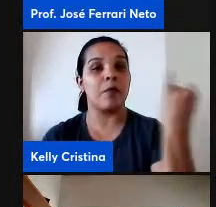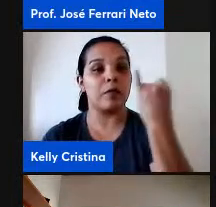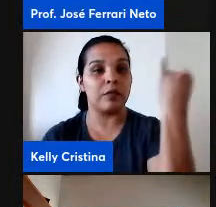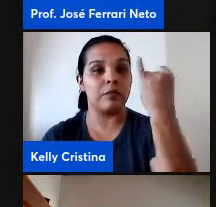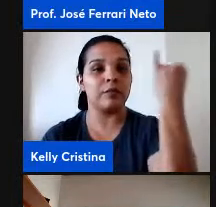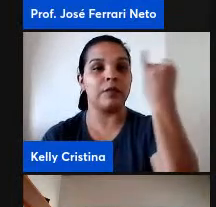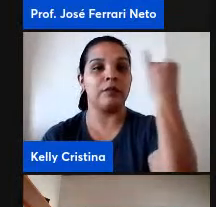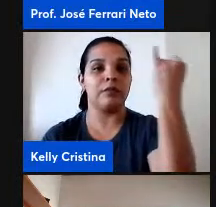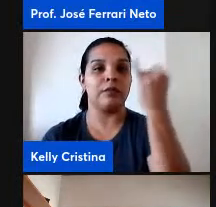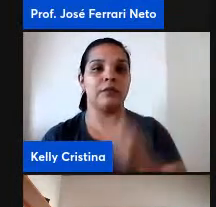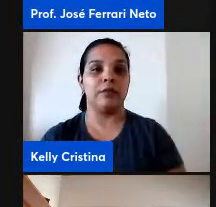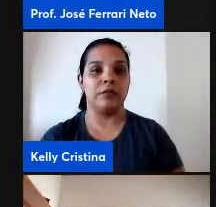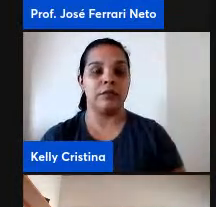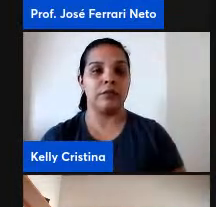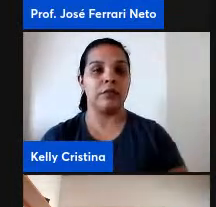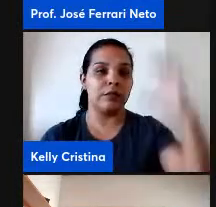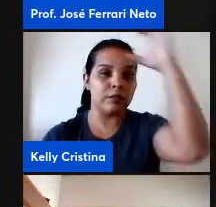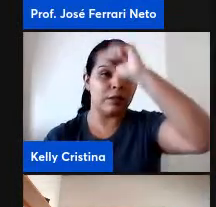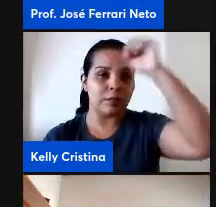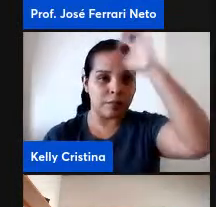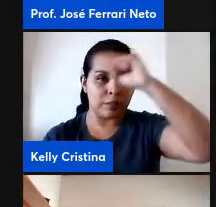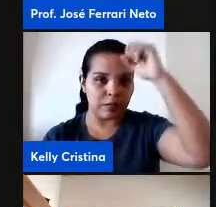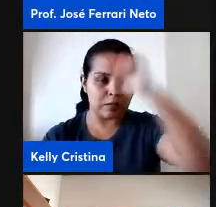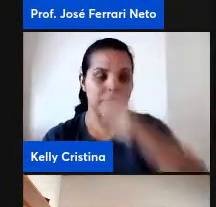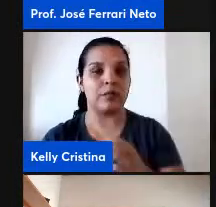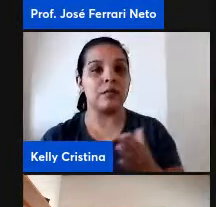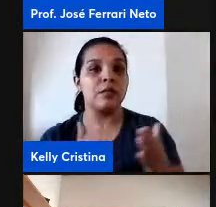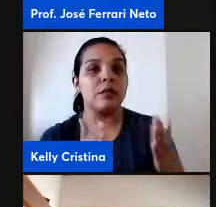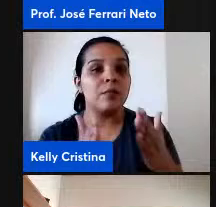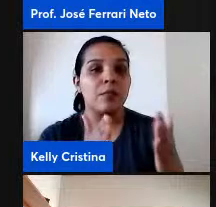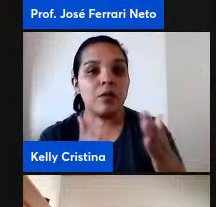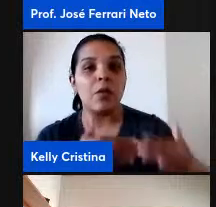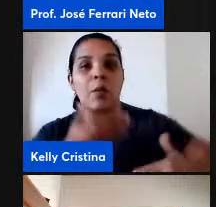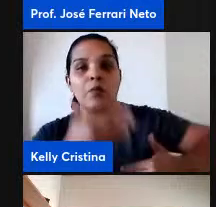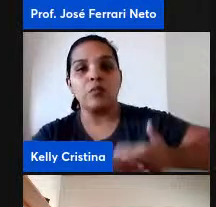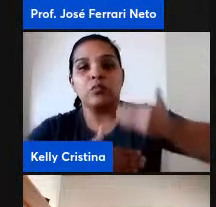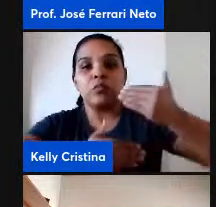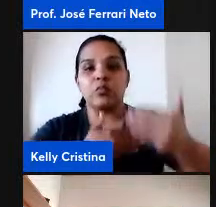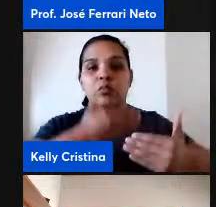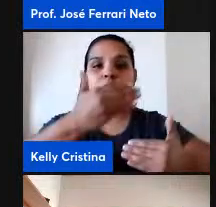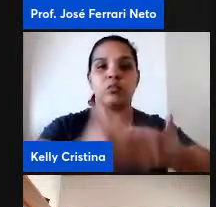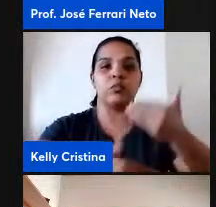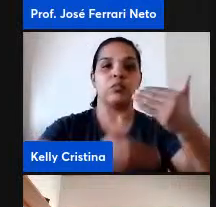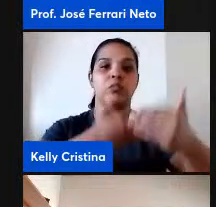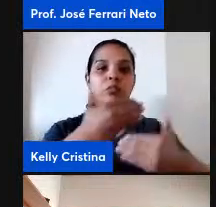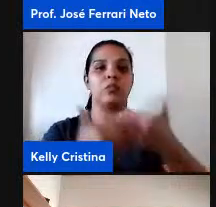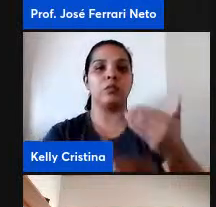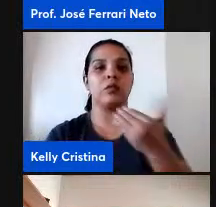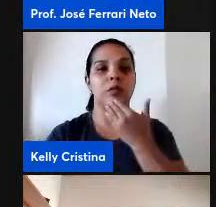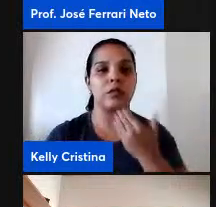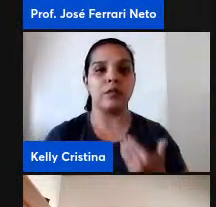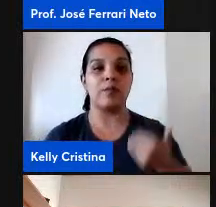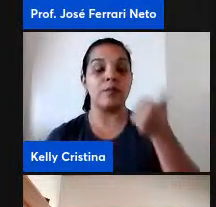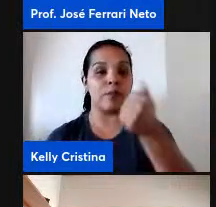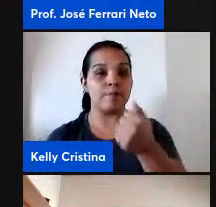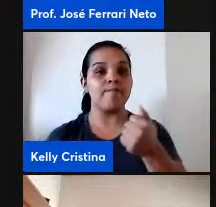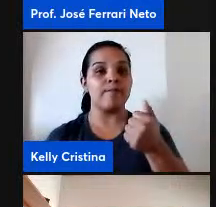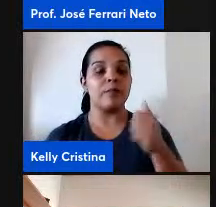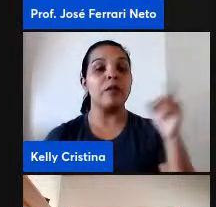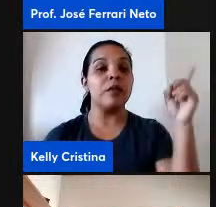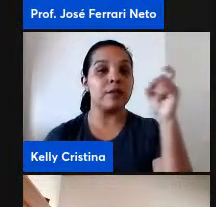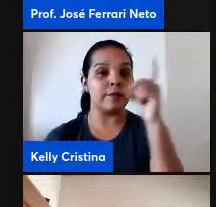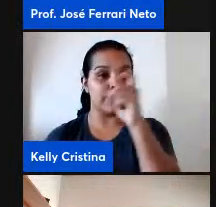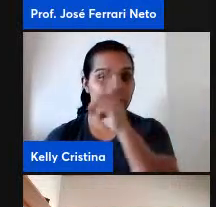subestimar aquele que aprende. Nesse caminho, o processo irá se tornando gradativamente mais complexo,